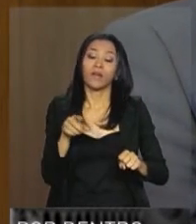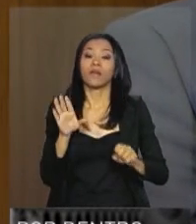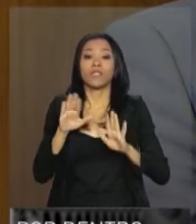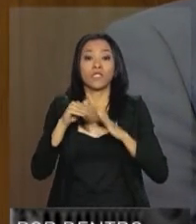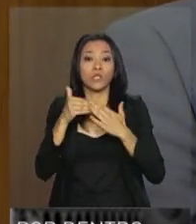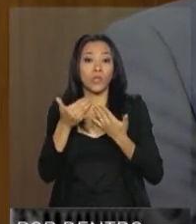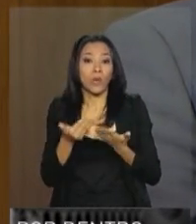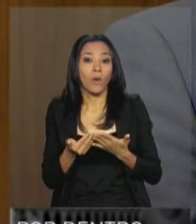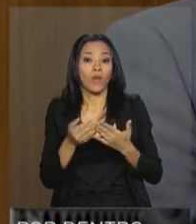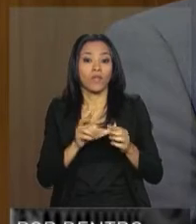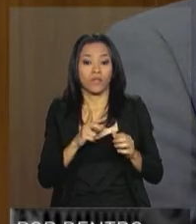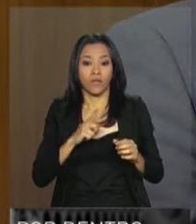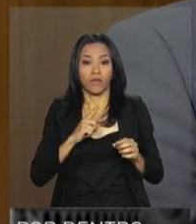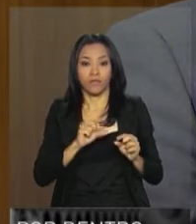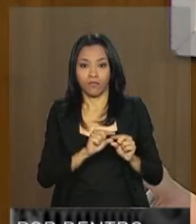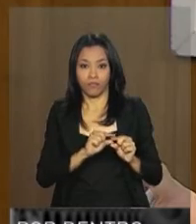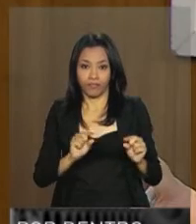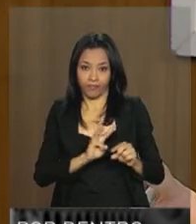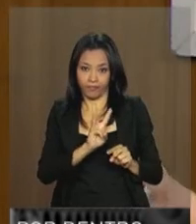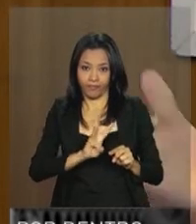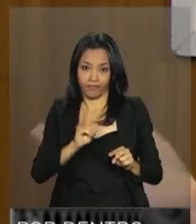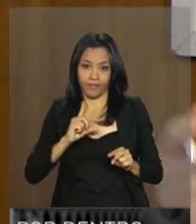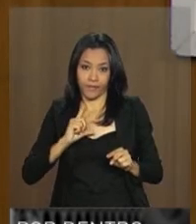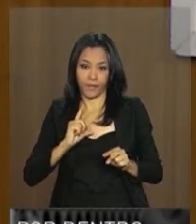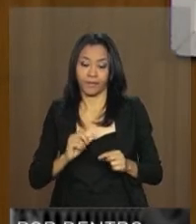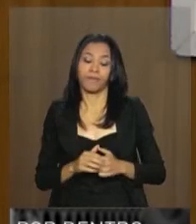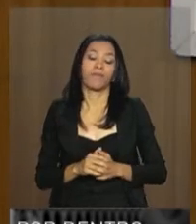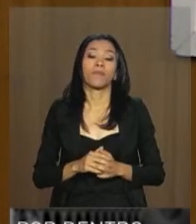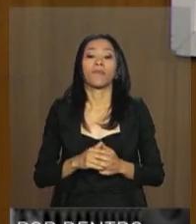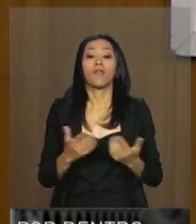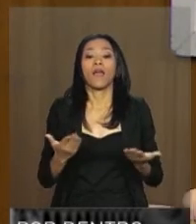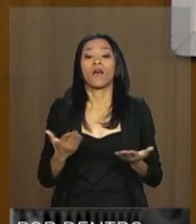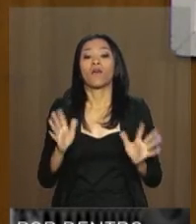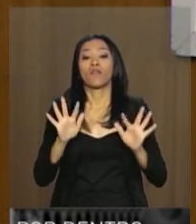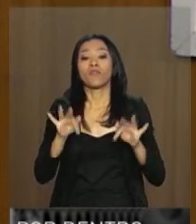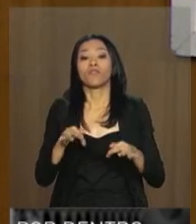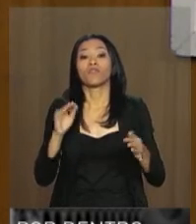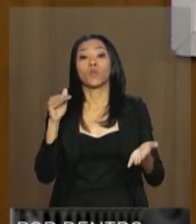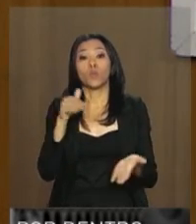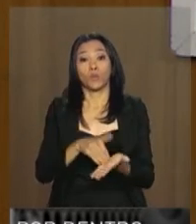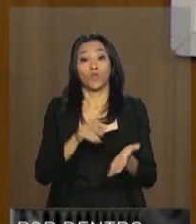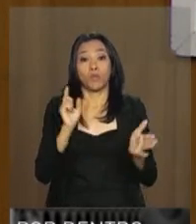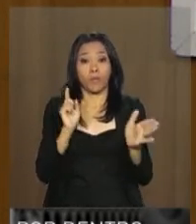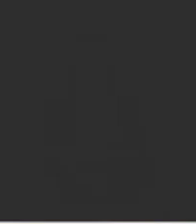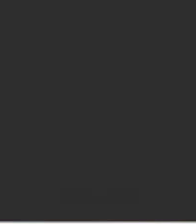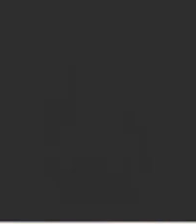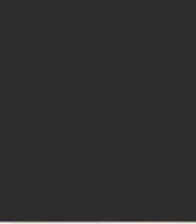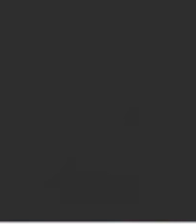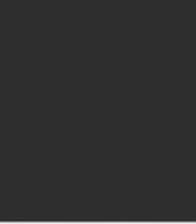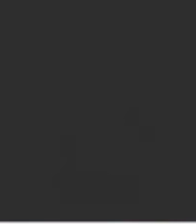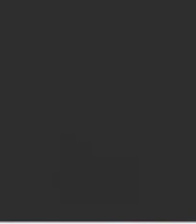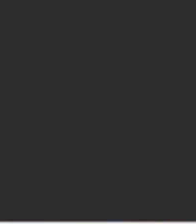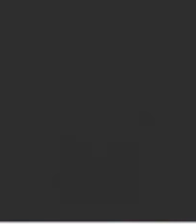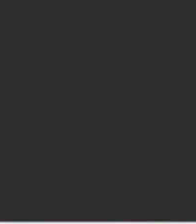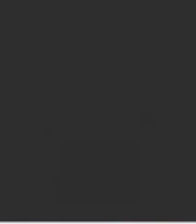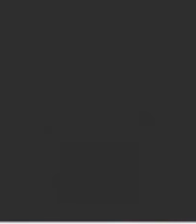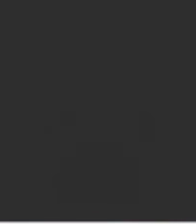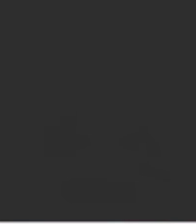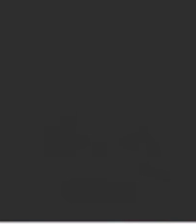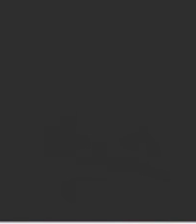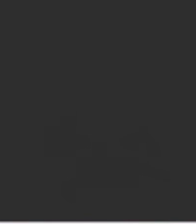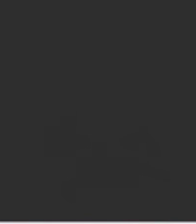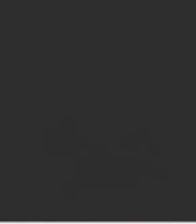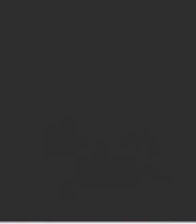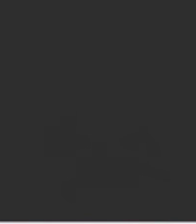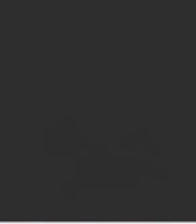ponto gov.br ministro agora a gente vai encerrar com uma última pergunta do facebook o edílson nepomuceno se uma pessoa